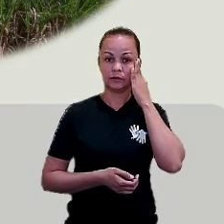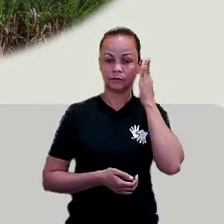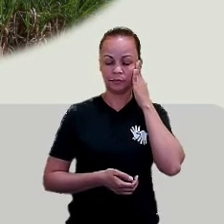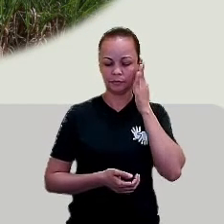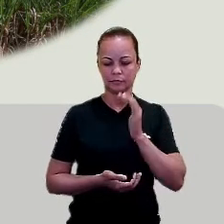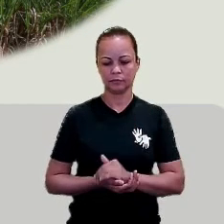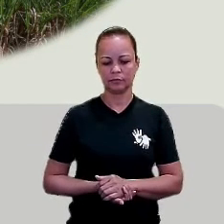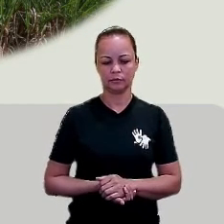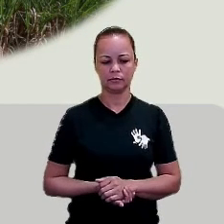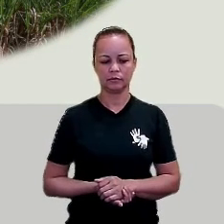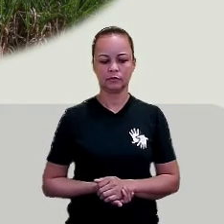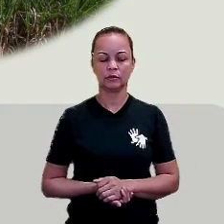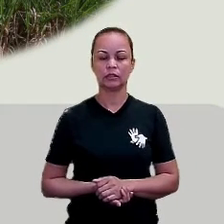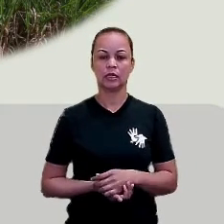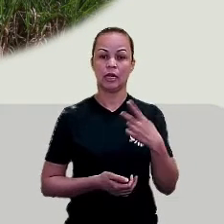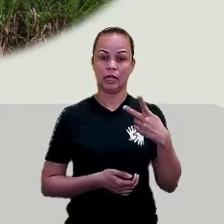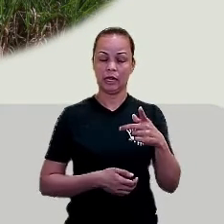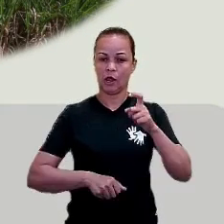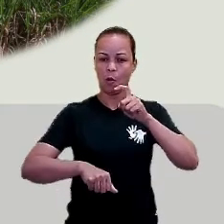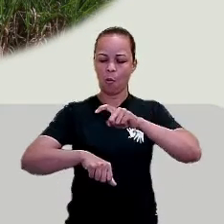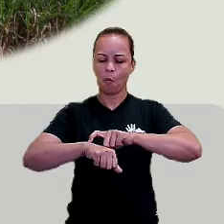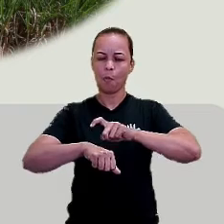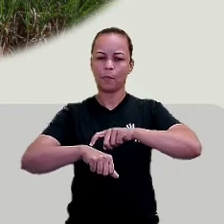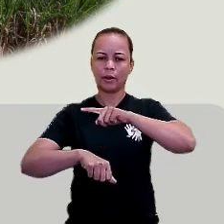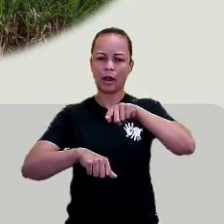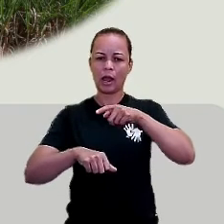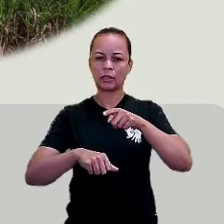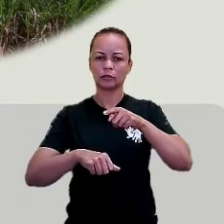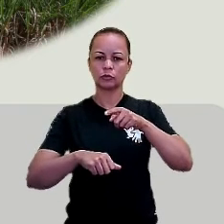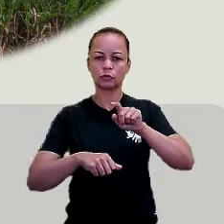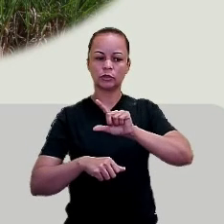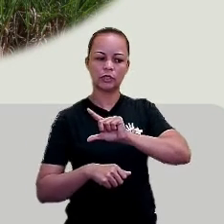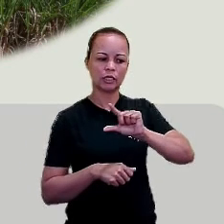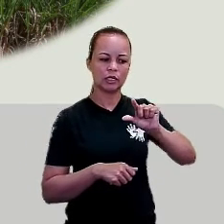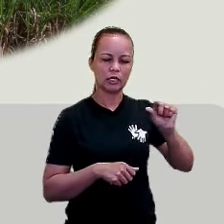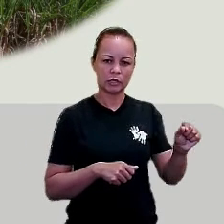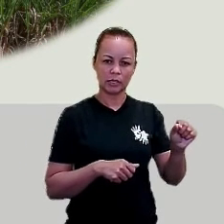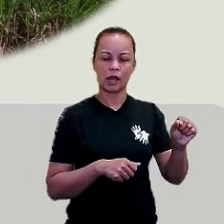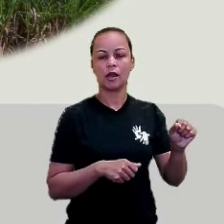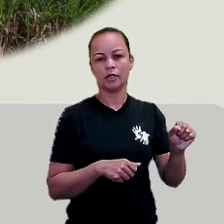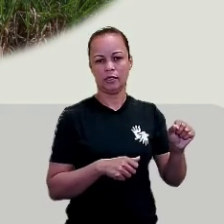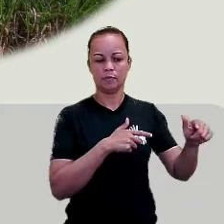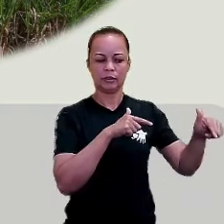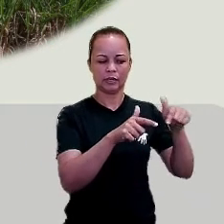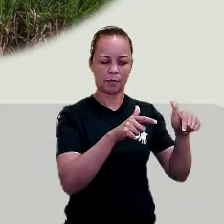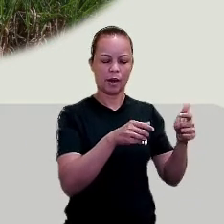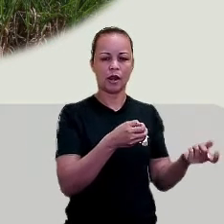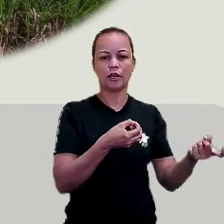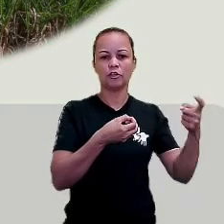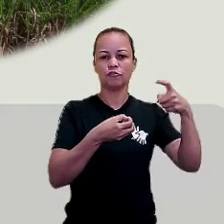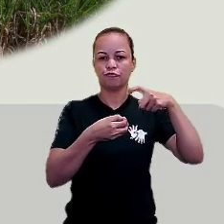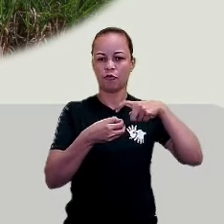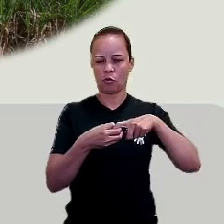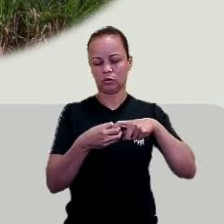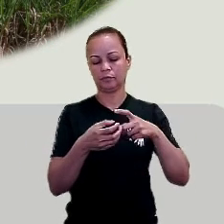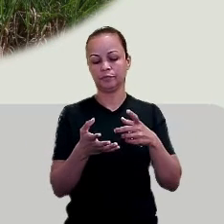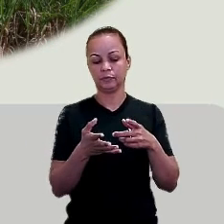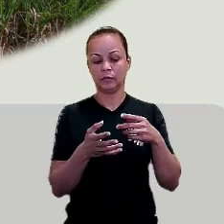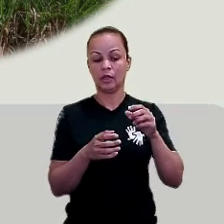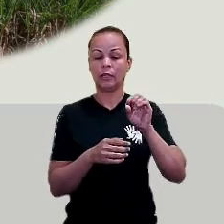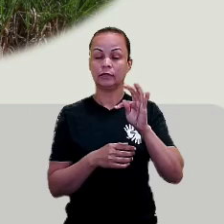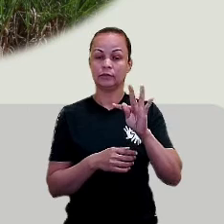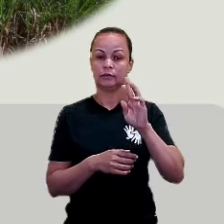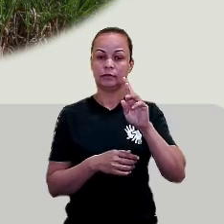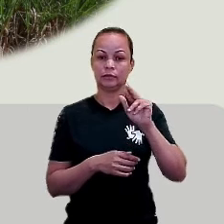migração pendular é um prazo dele ir e vir no mesmo dia. Já a transumância, ele fica